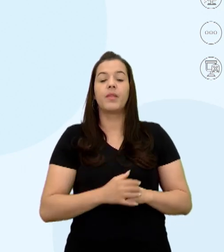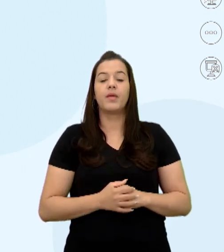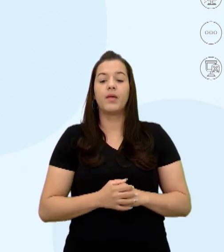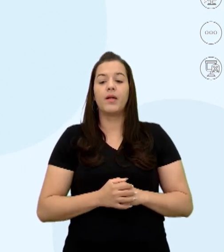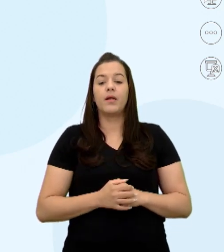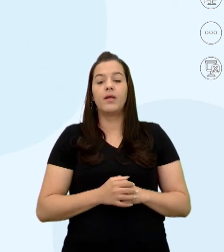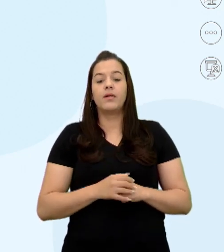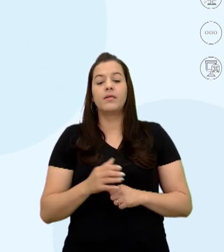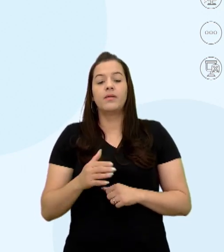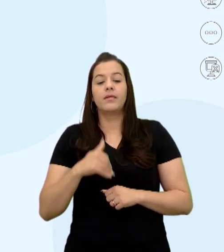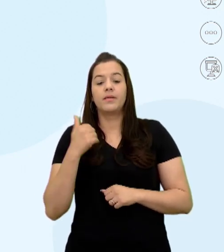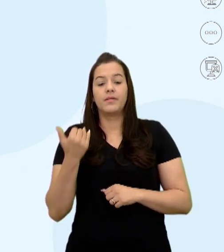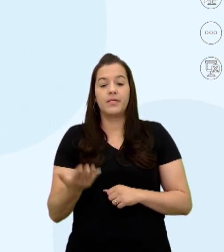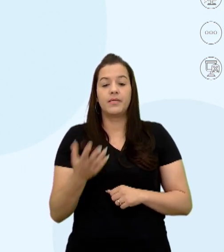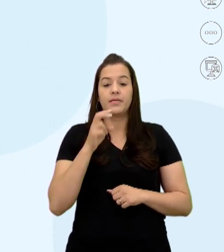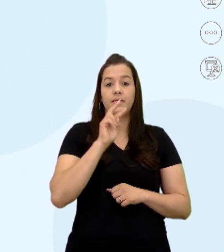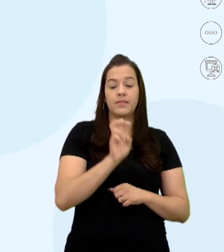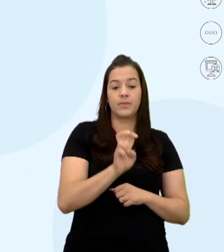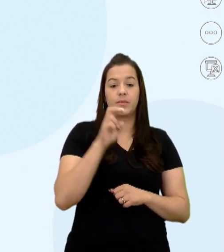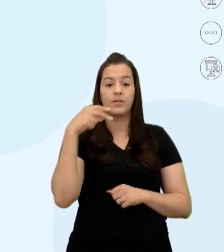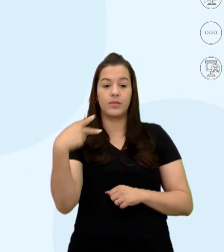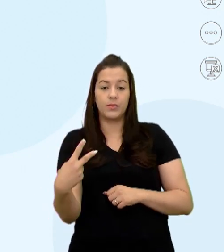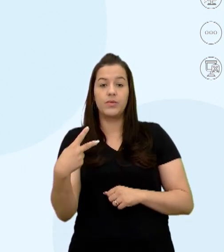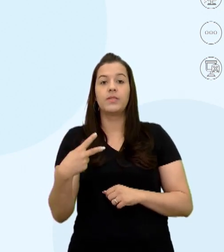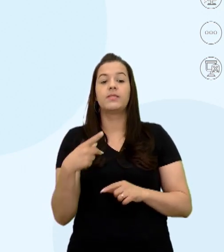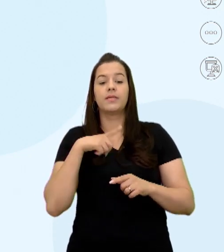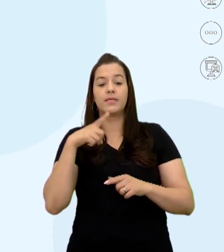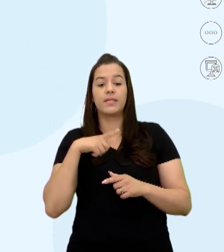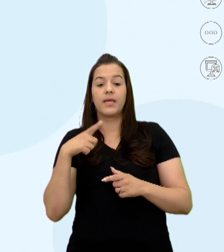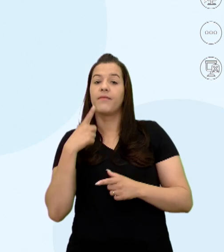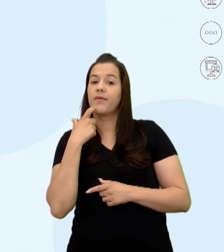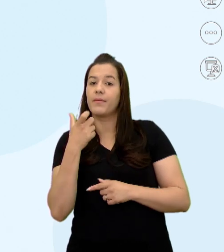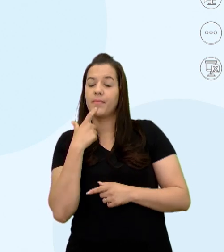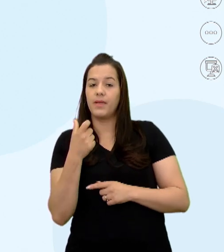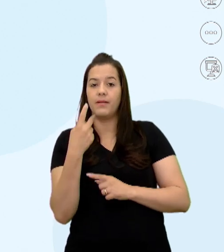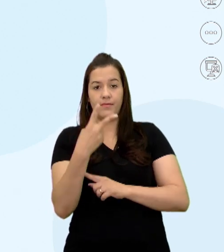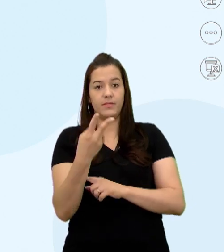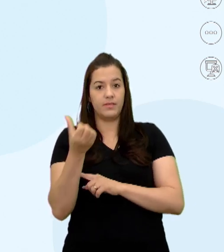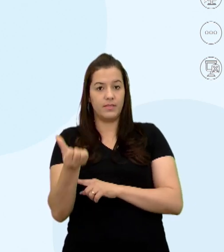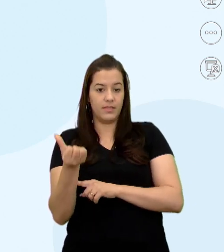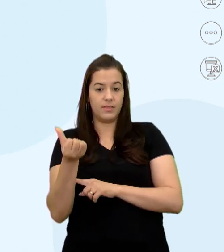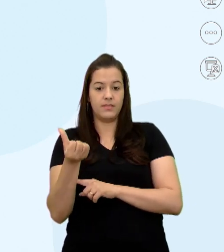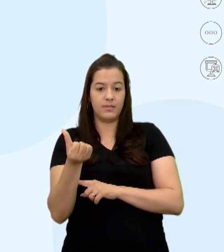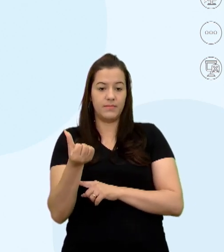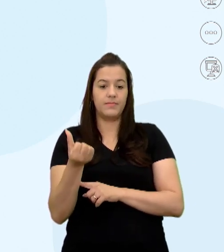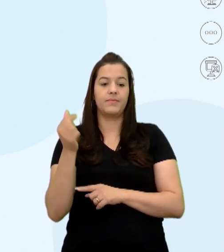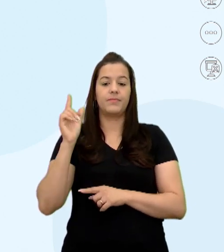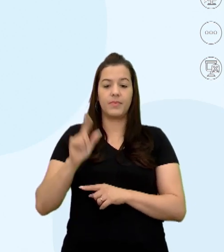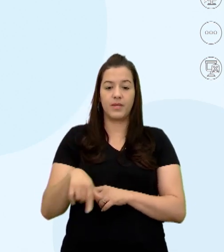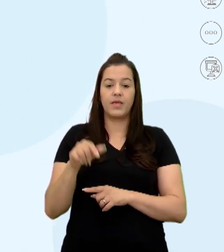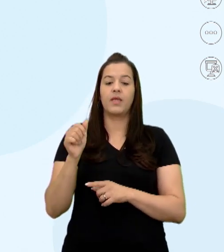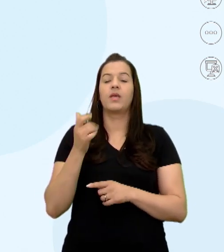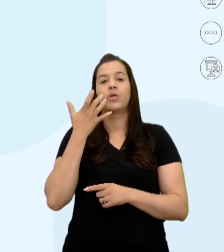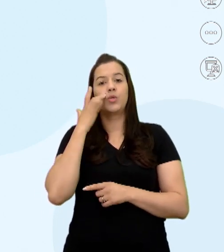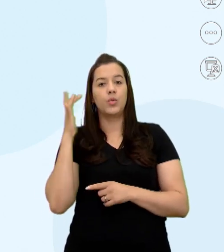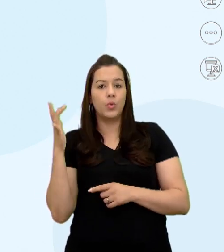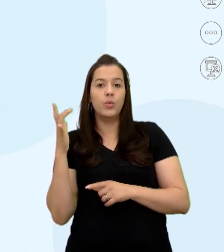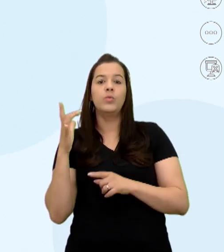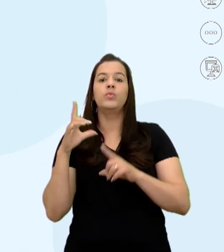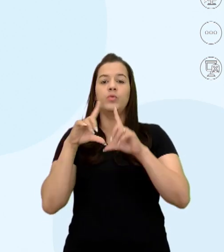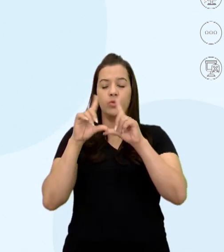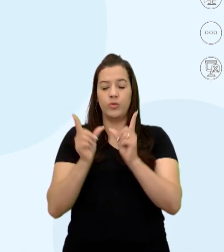E aí, dessas 52 cartas, 26 delas são vermelhas, que são as cartas de ouro e de